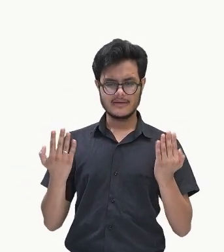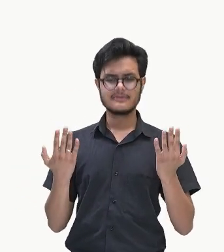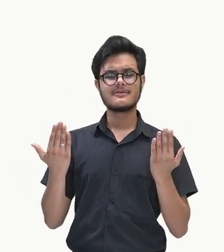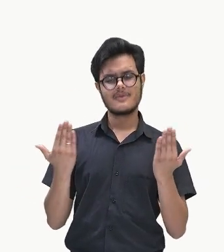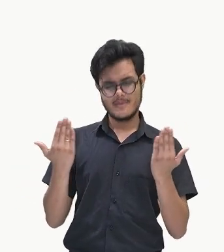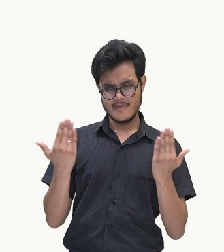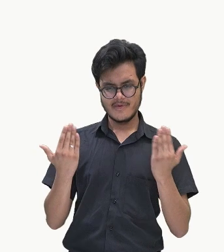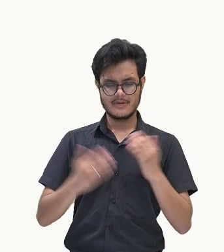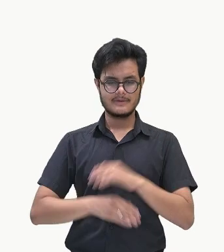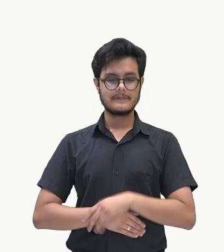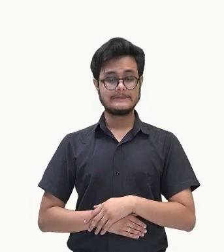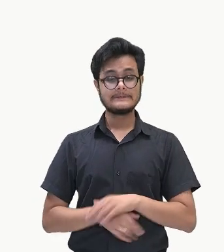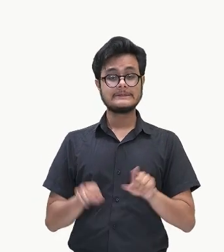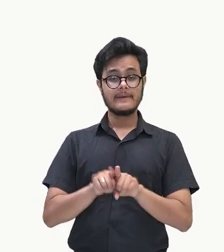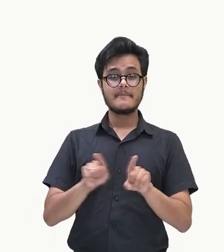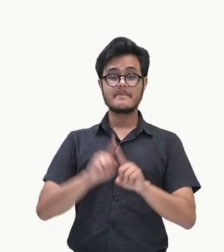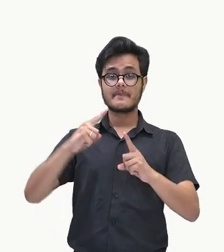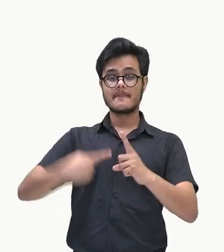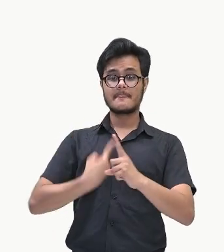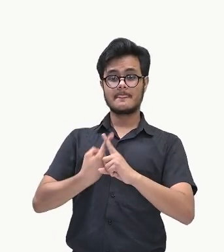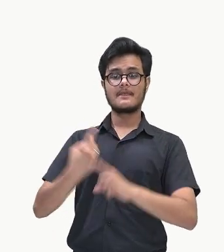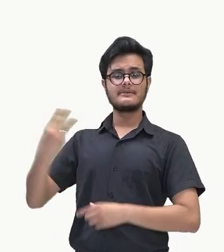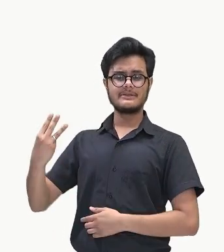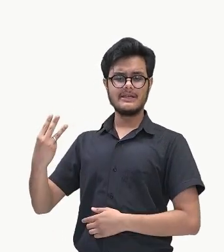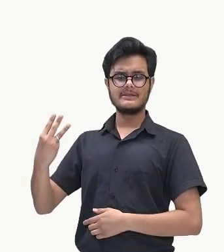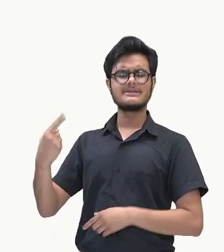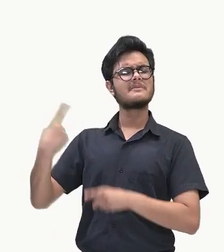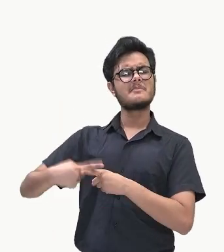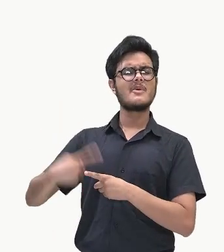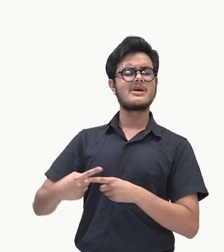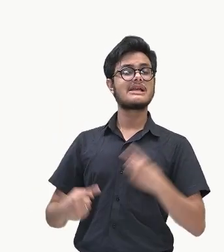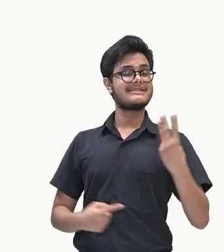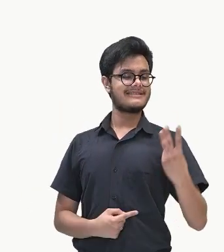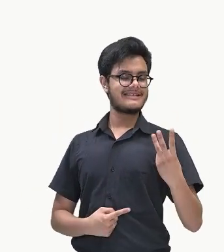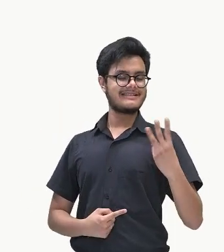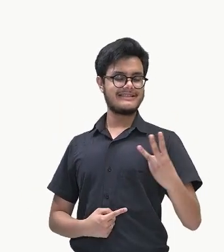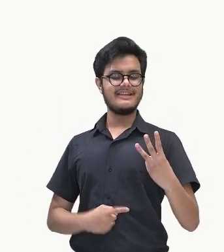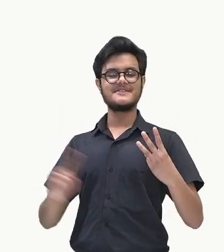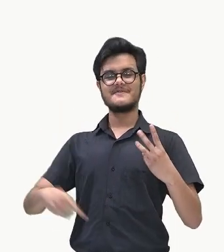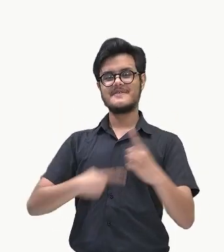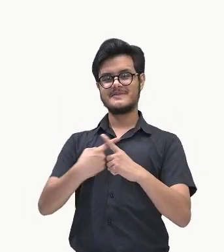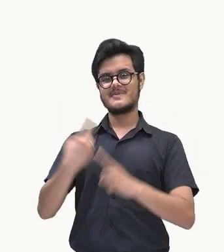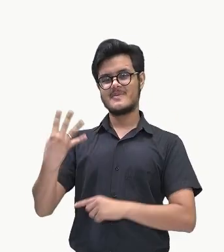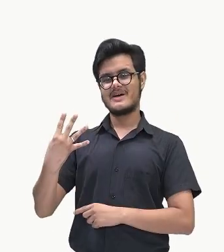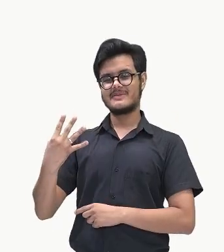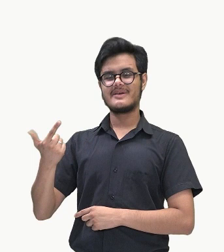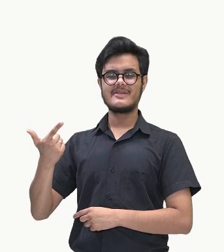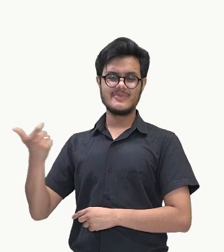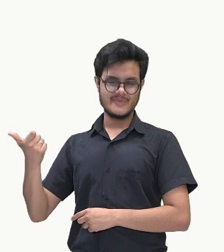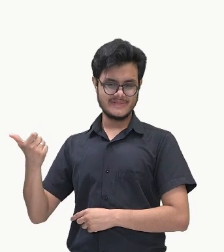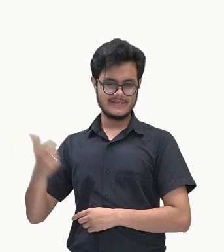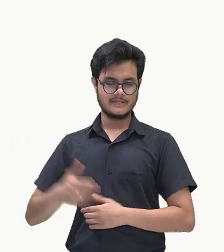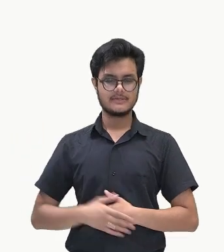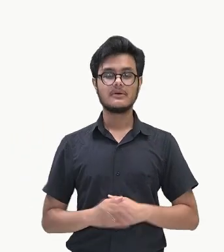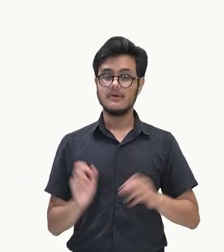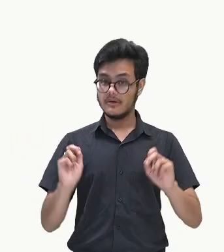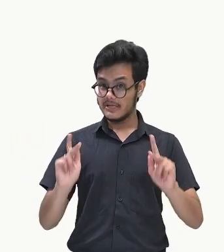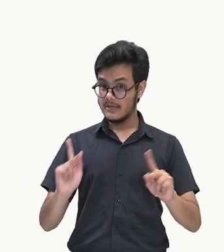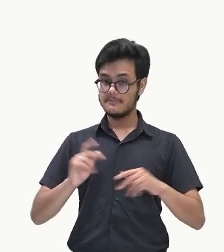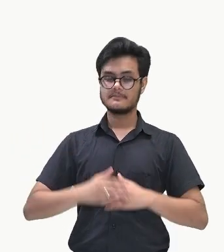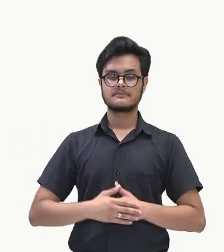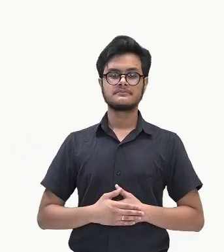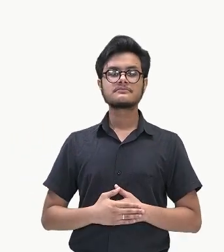por 3. Por que 3? Porque o índice da minha primeira raiz era 3. Tá bom?